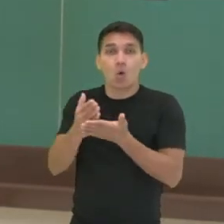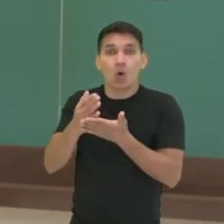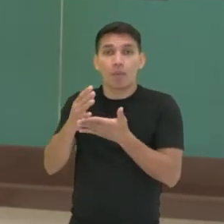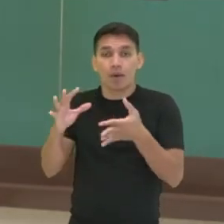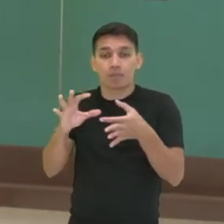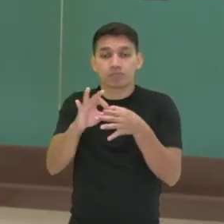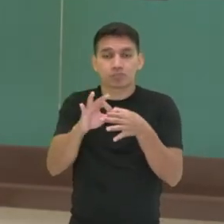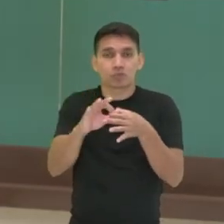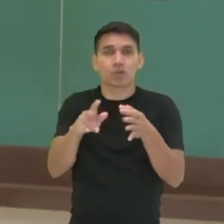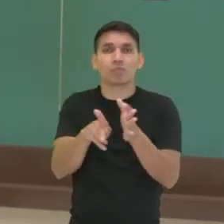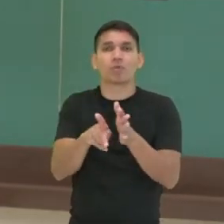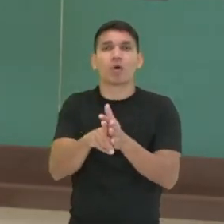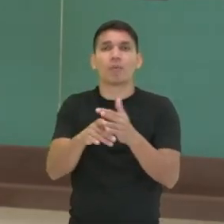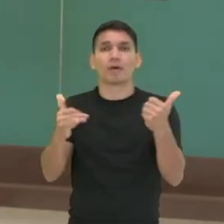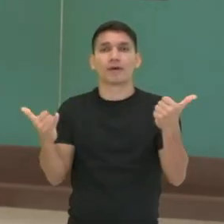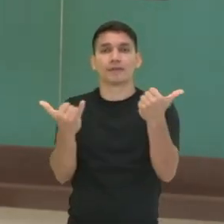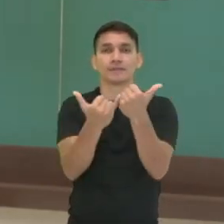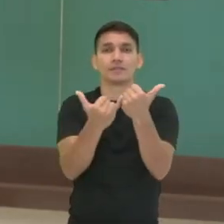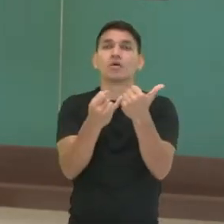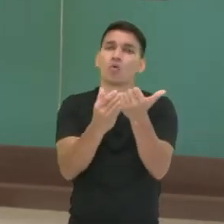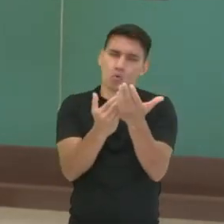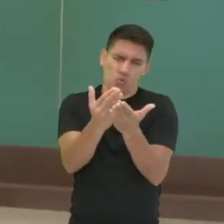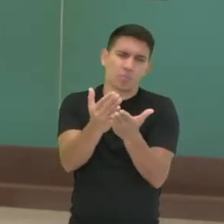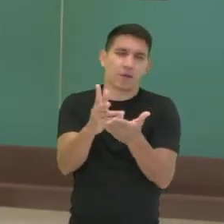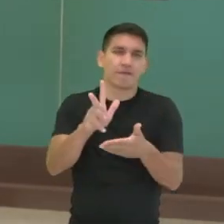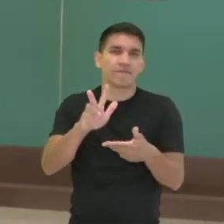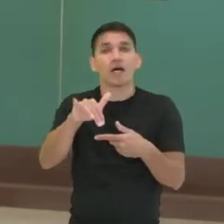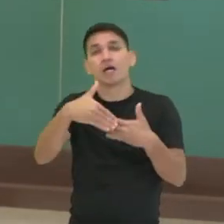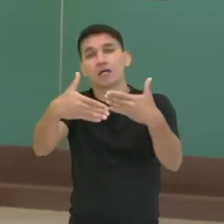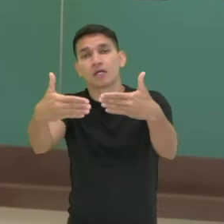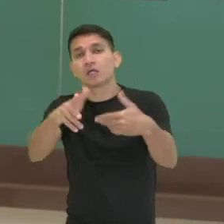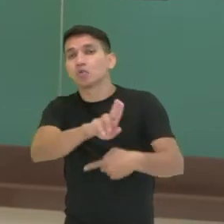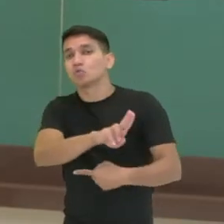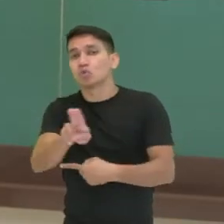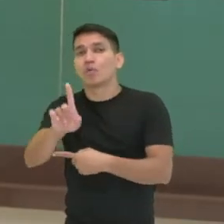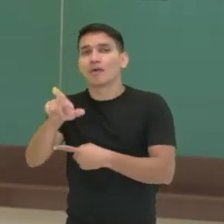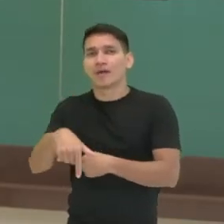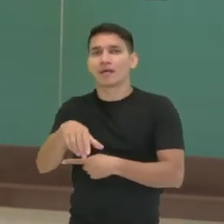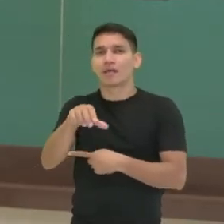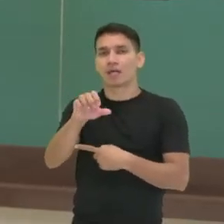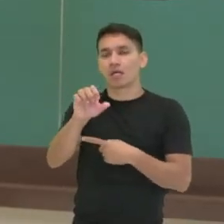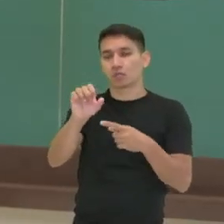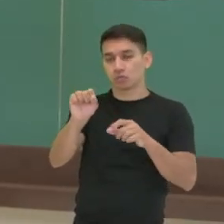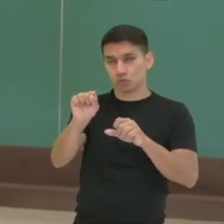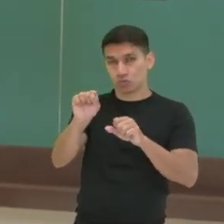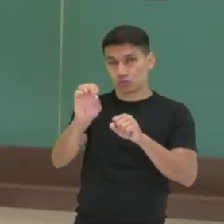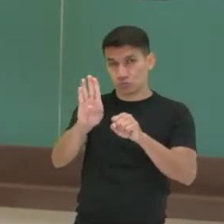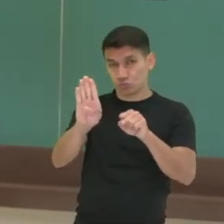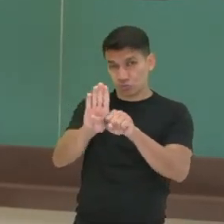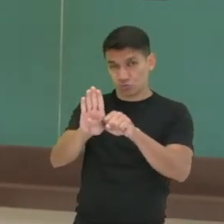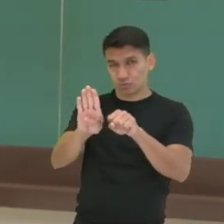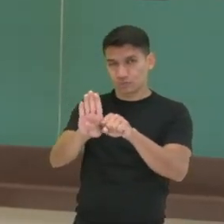oração subordinada e que vai ver daqui a pouquinho, ela vai ser chamada de substantiva. Porque